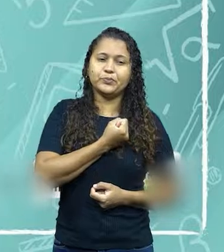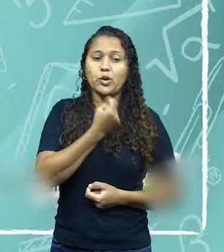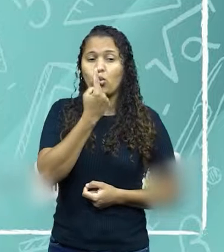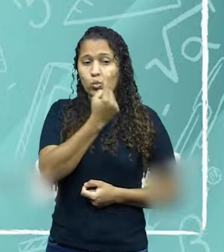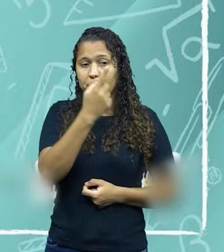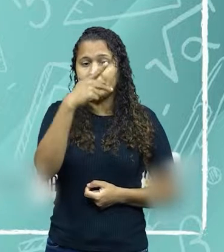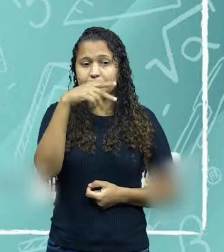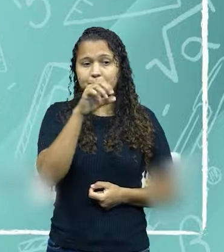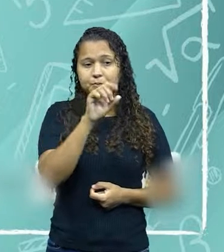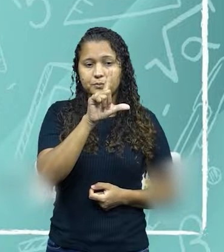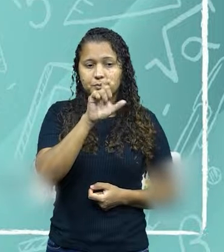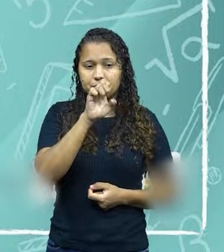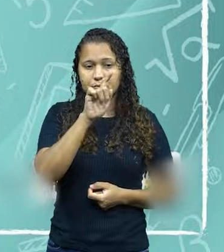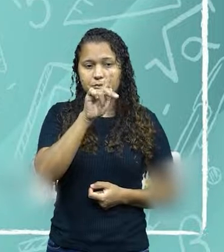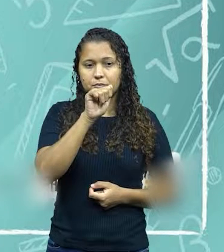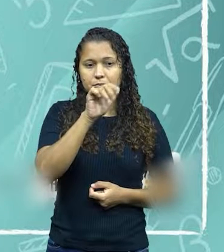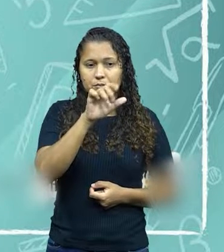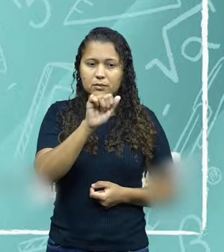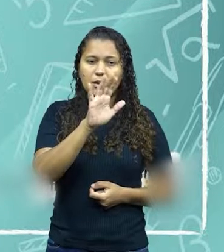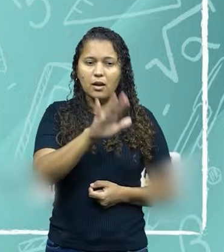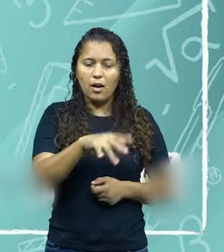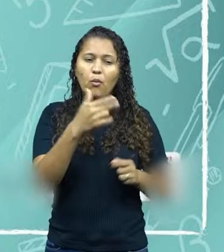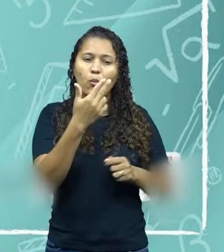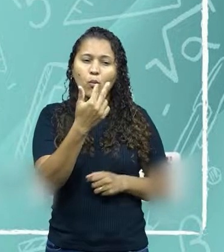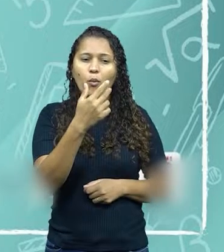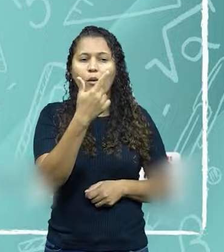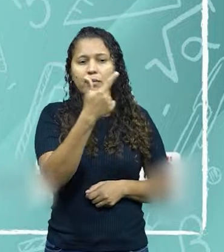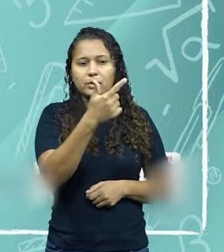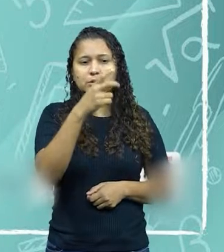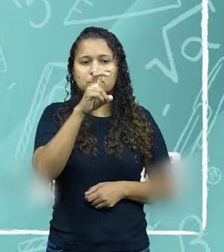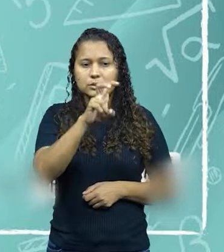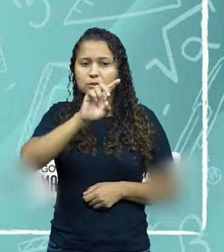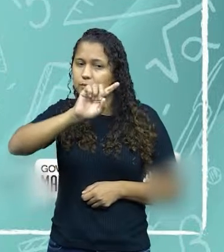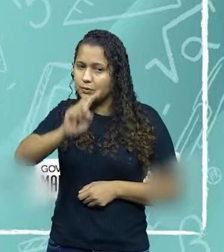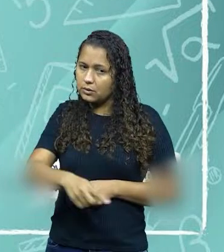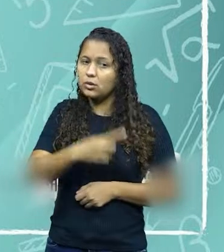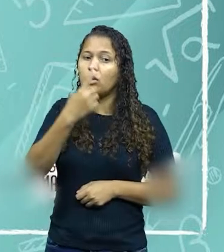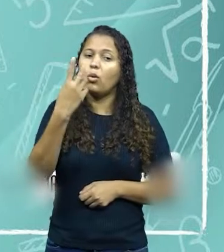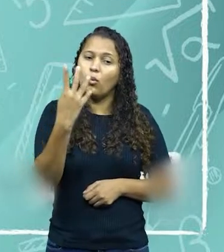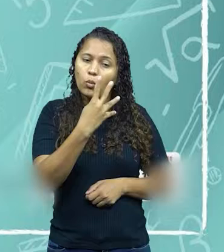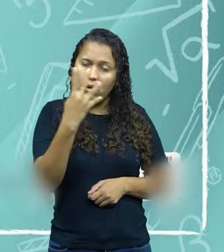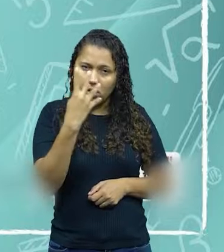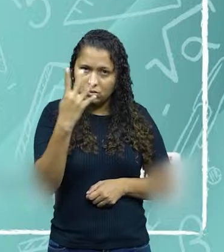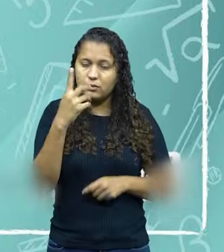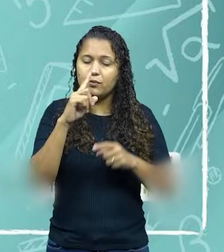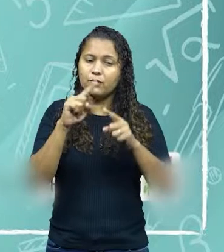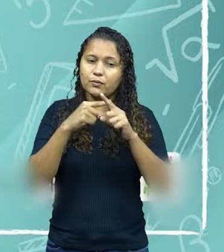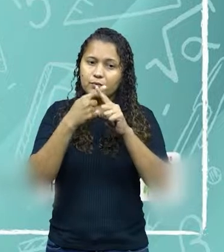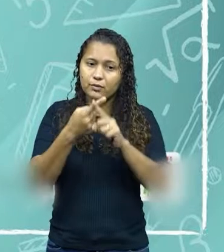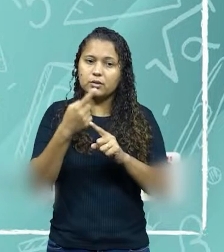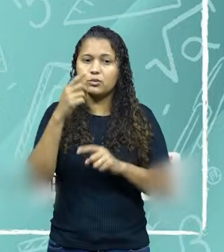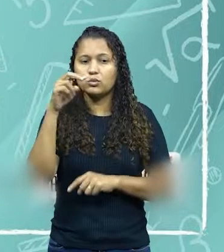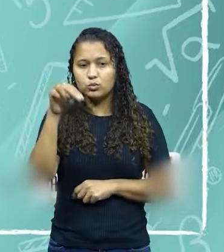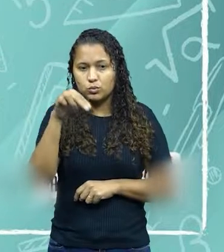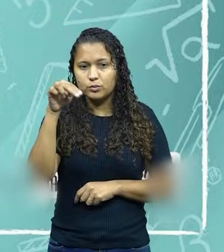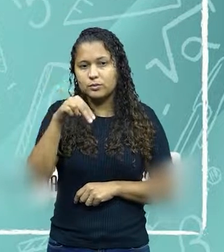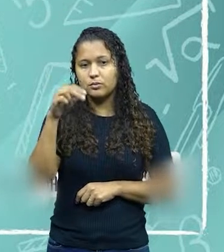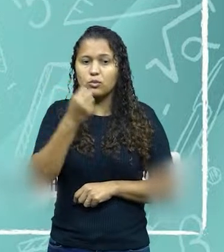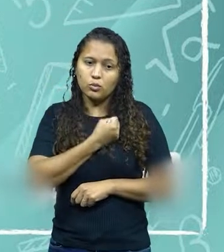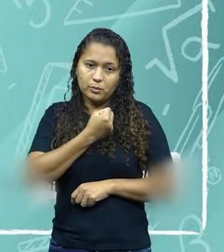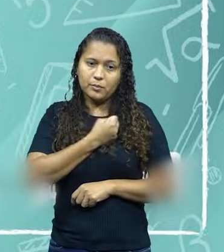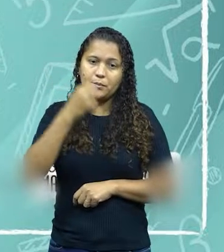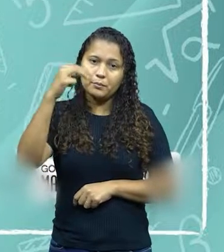por exemplo, 1 polegada, que equivale a 25,4, vezes o número em milímetros. Então, se eu pegar